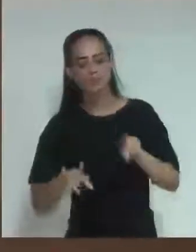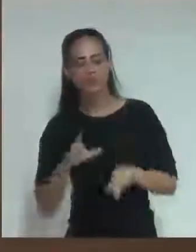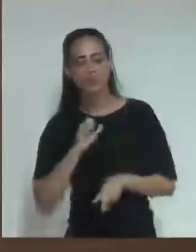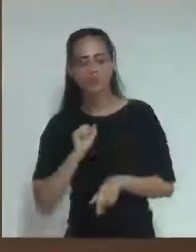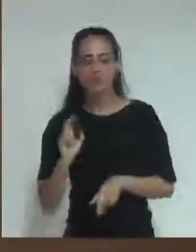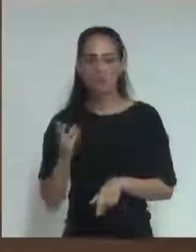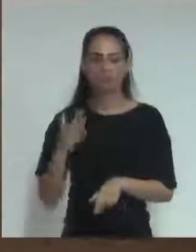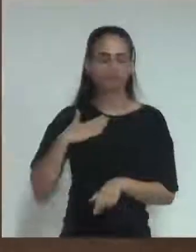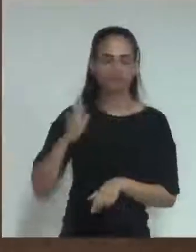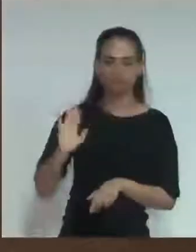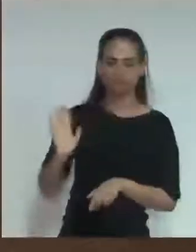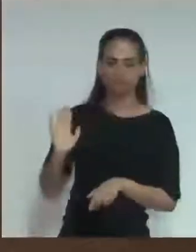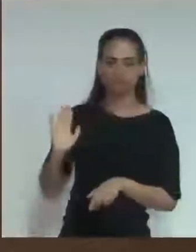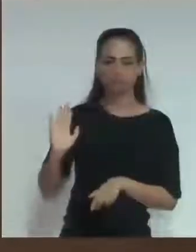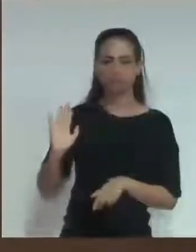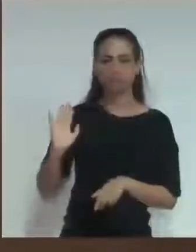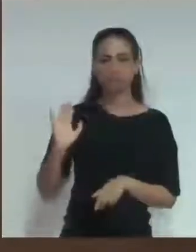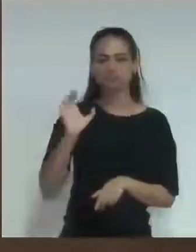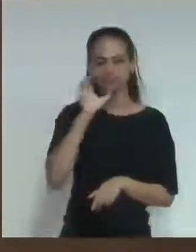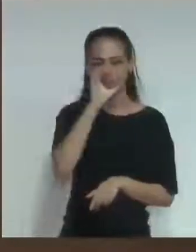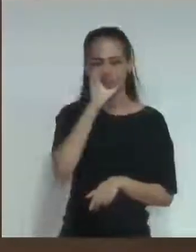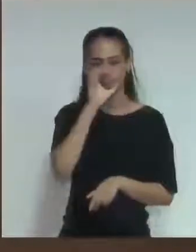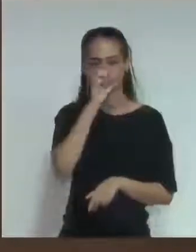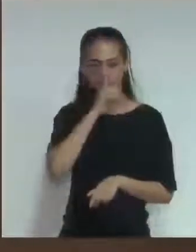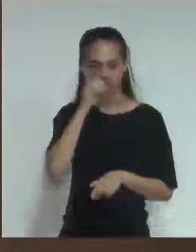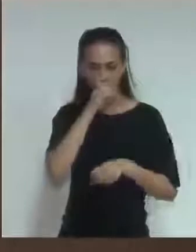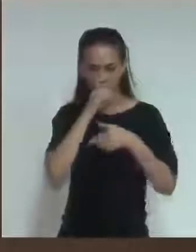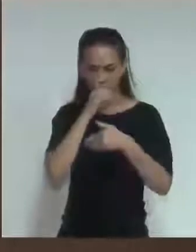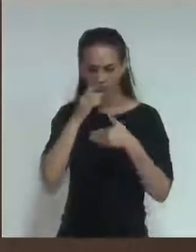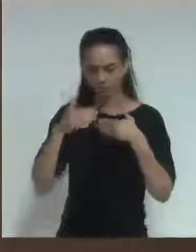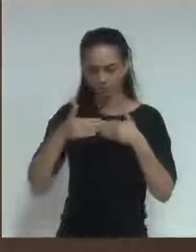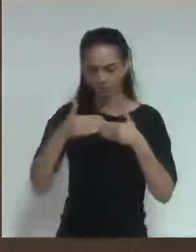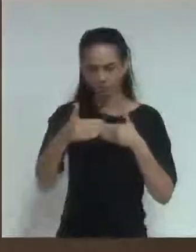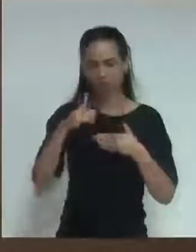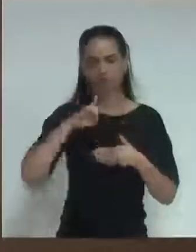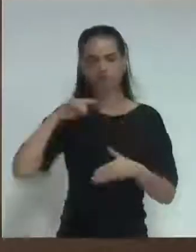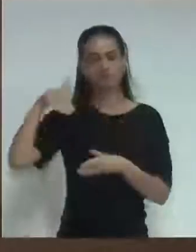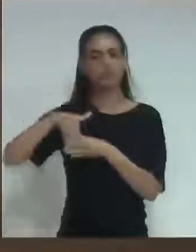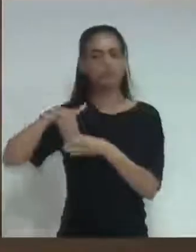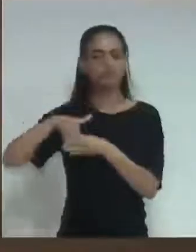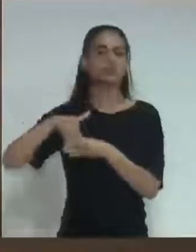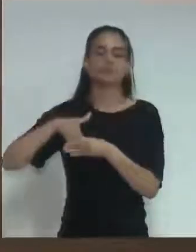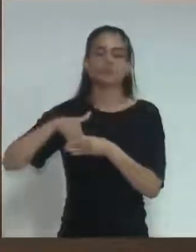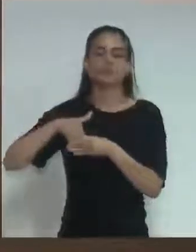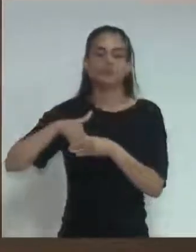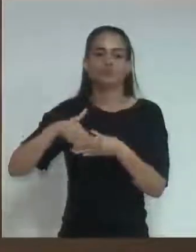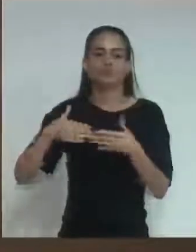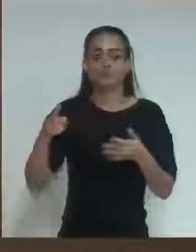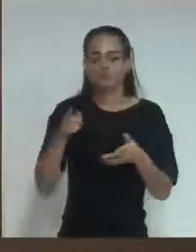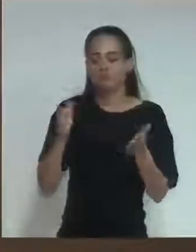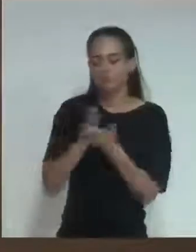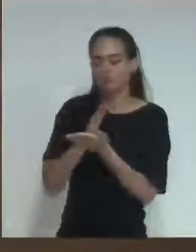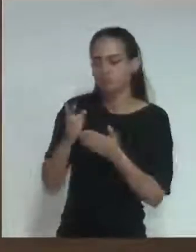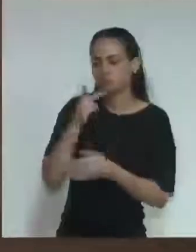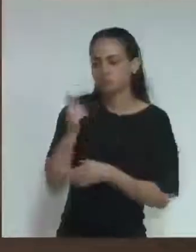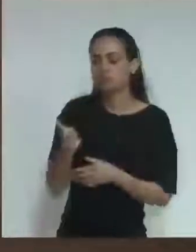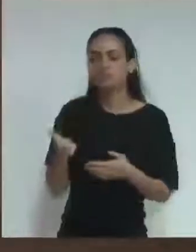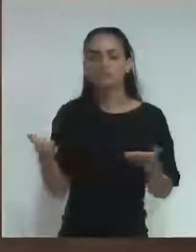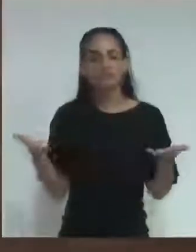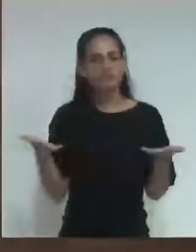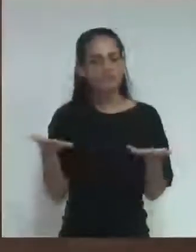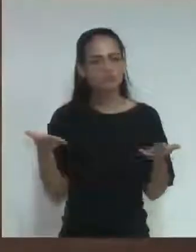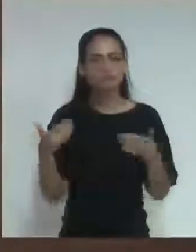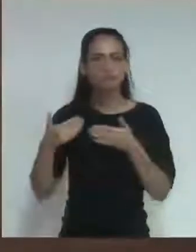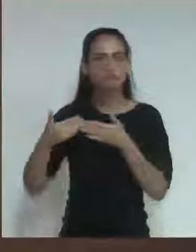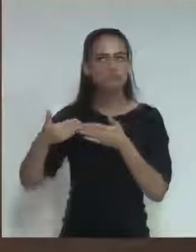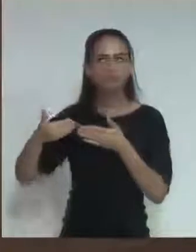Nós temos uma eleição no próximo final de semana, o vereador Paulinho disse muito bem, outros vereadores também. É lamentável, acho que eu nunca vi uma eleição, pelo menos